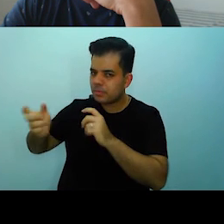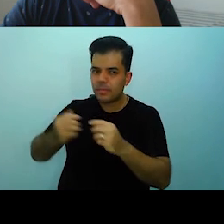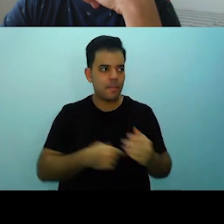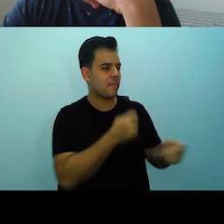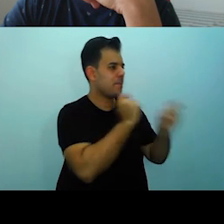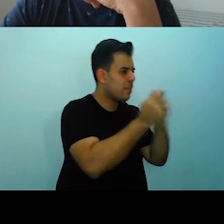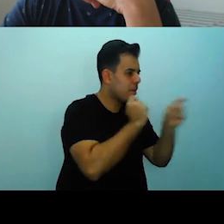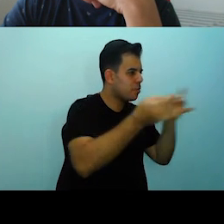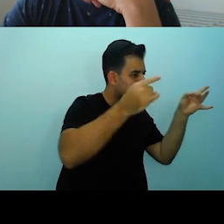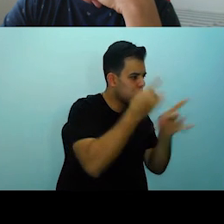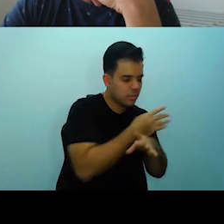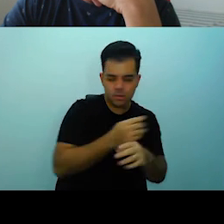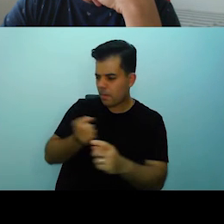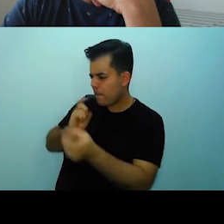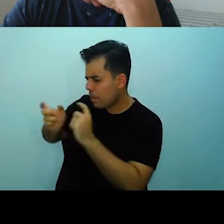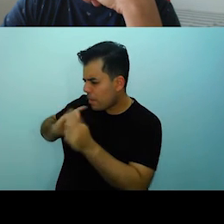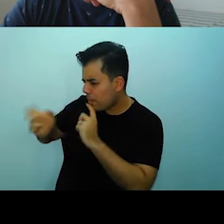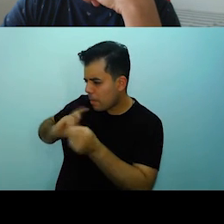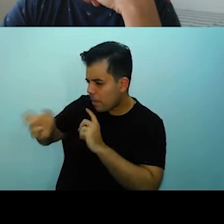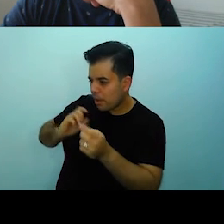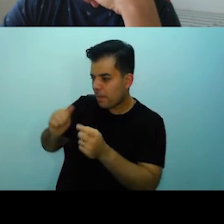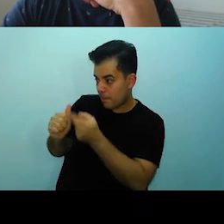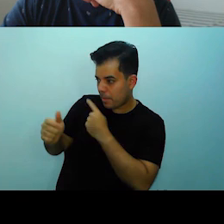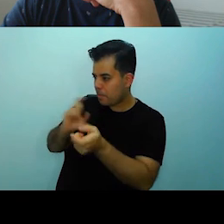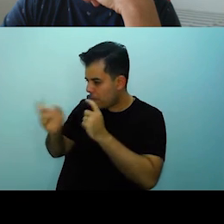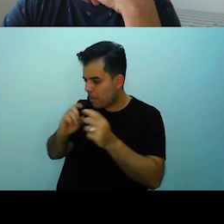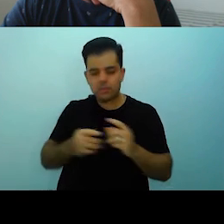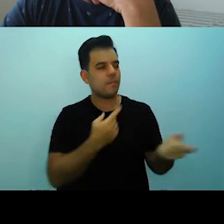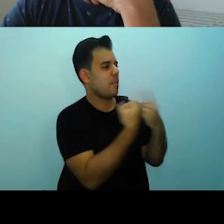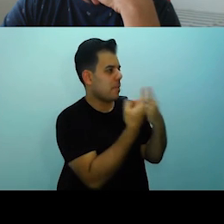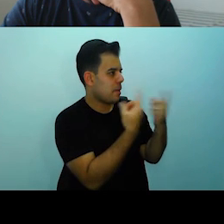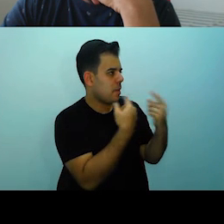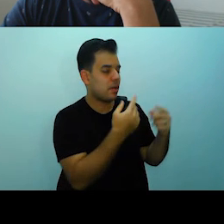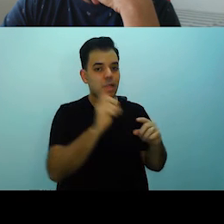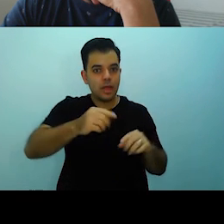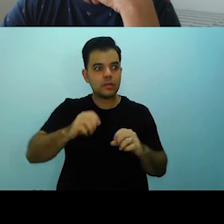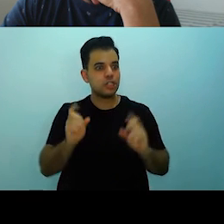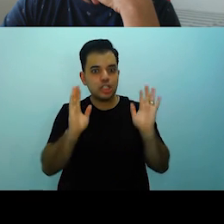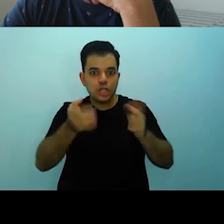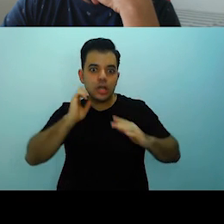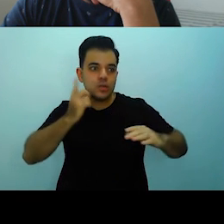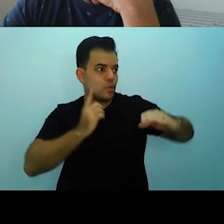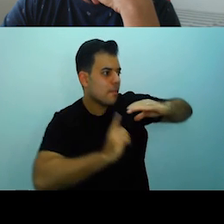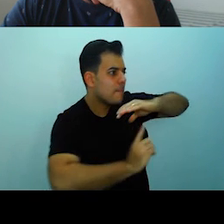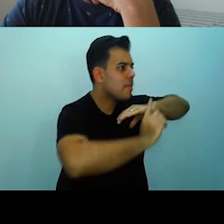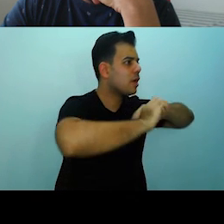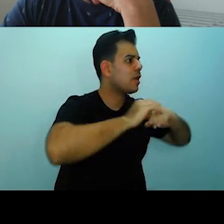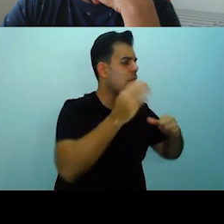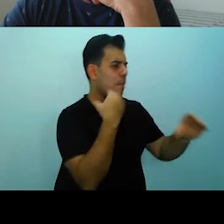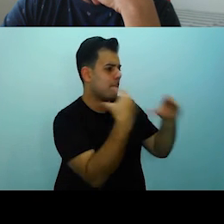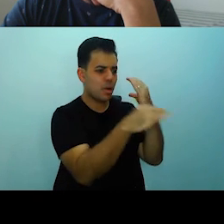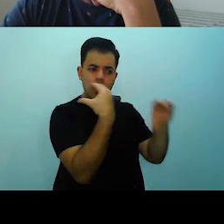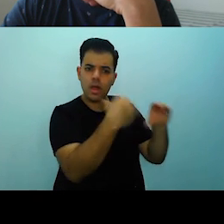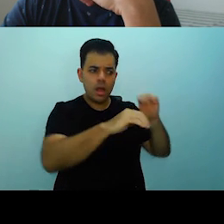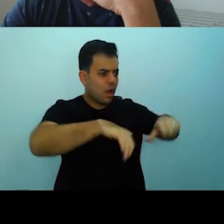entrevistas já proporcionou ali para o entrevistado surdo uma experiência de comunicação